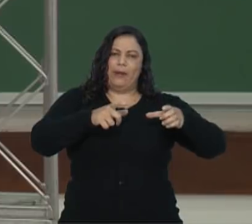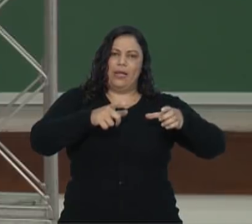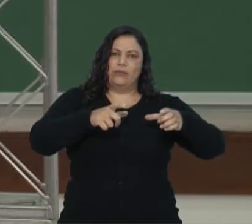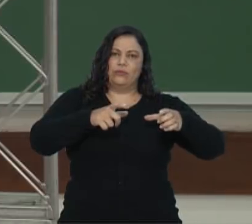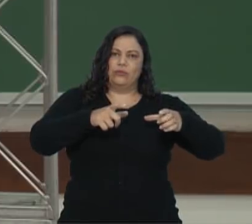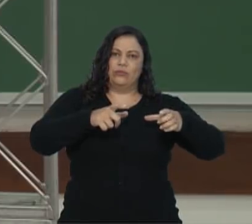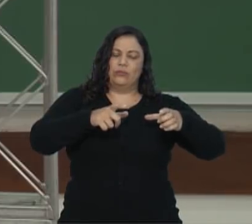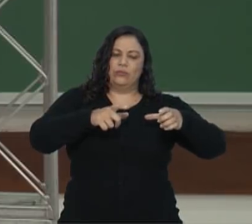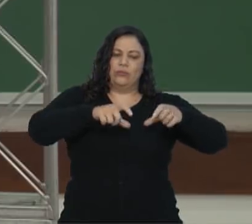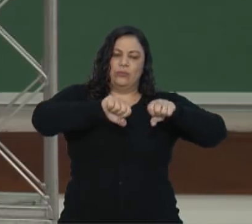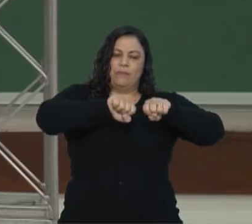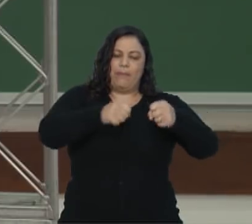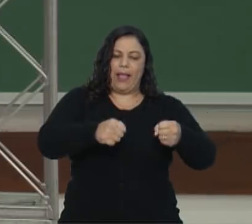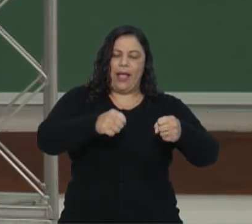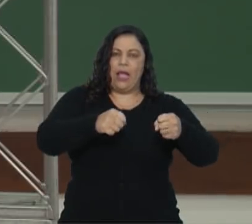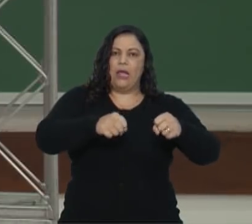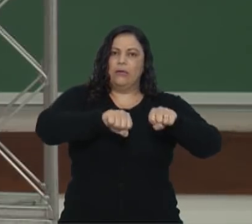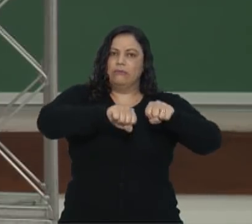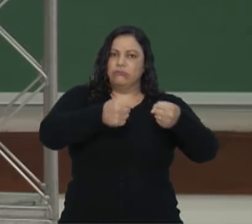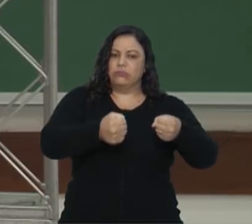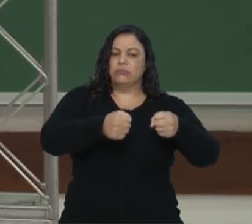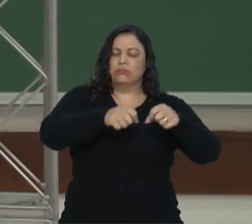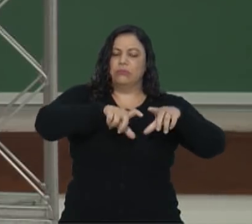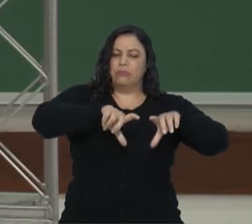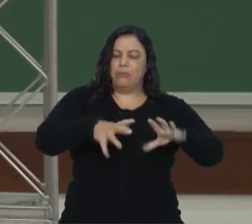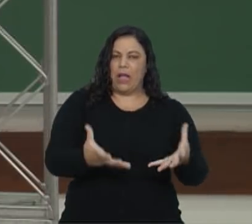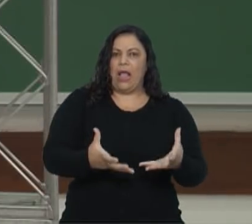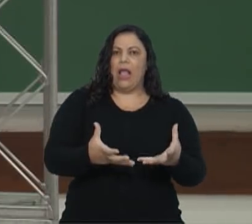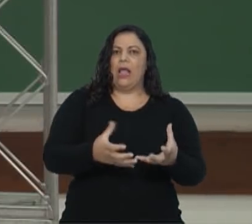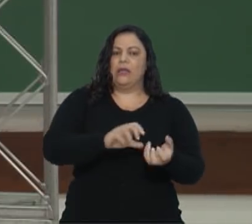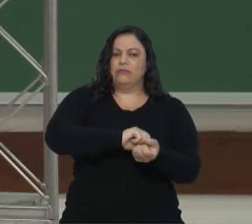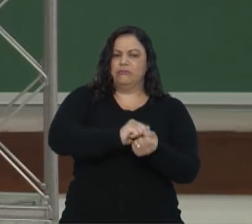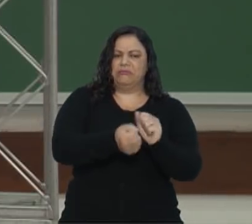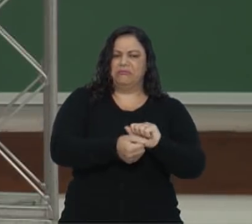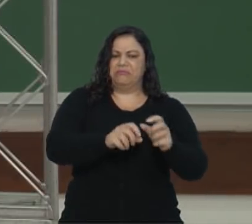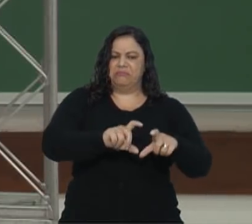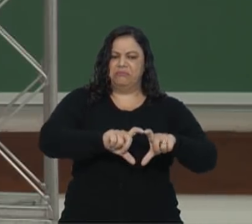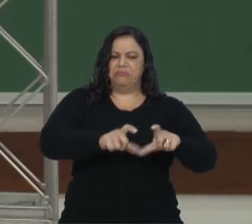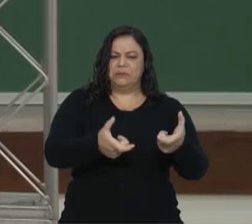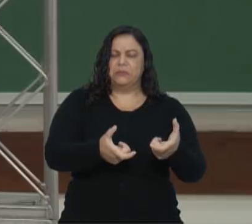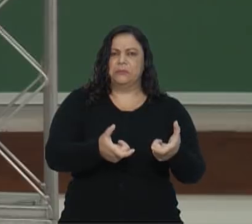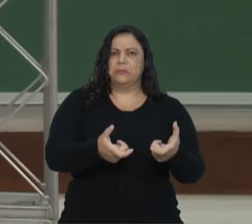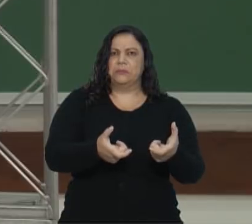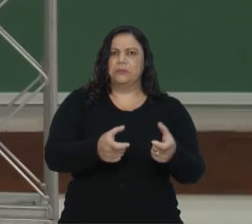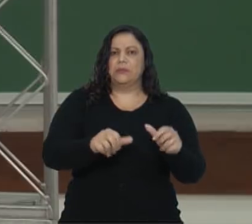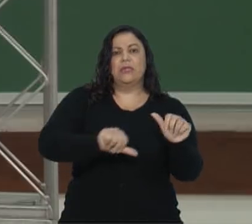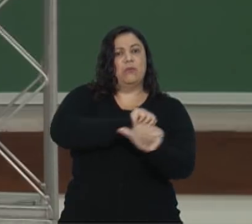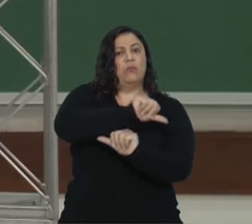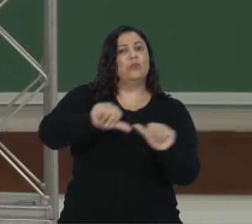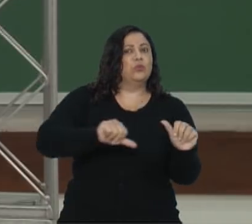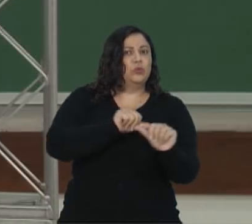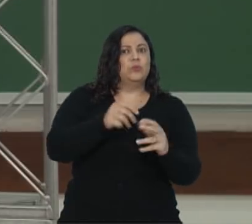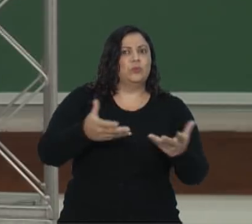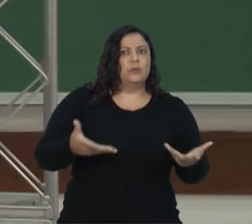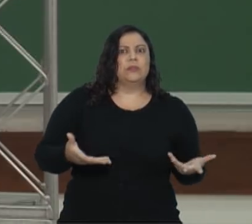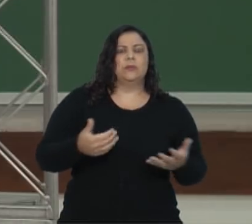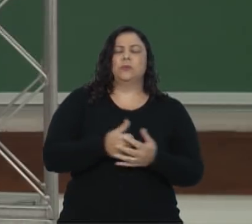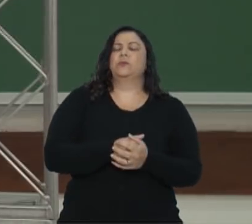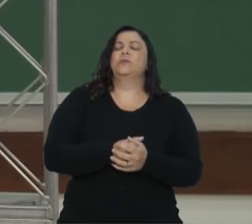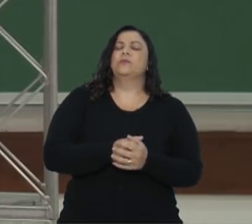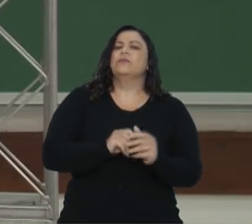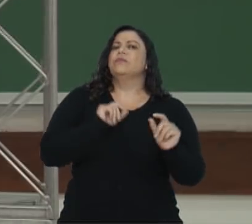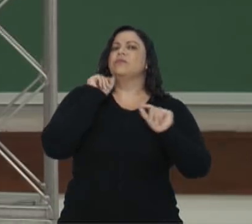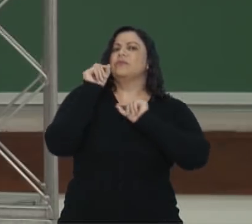modificando o tamanho desse objeto, o formato desse objeto. São transformações físicas. Quando eu mexo no estado